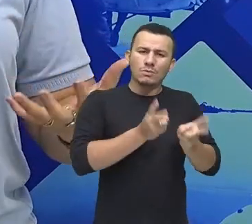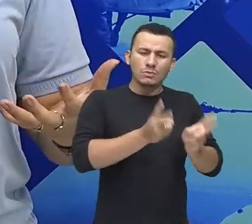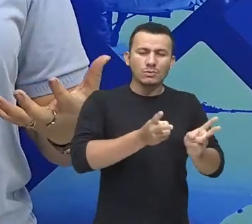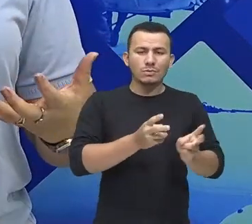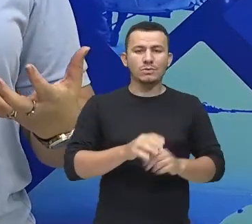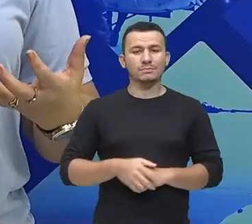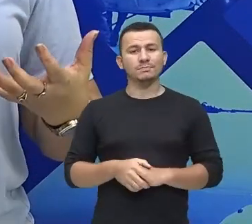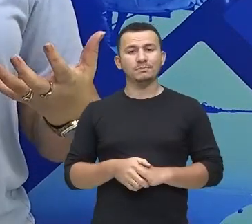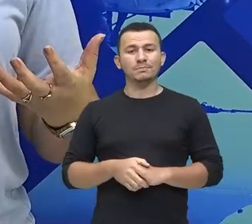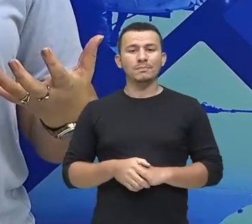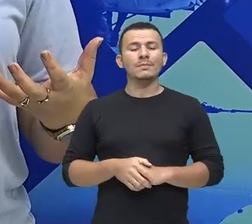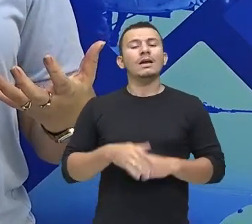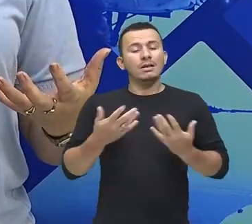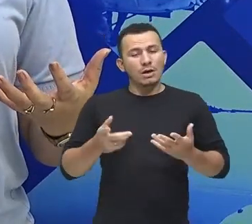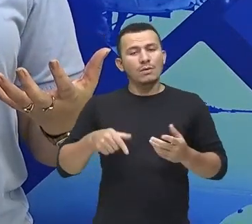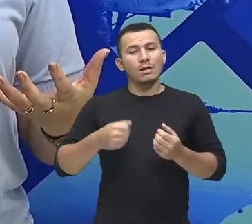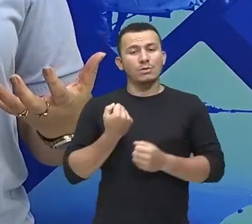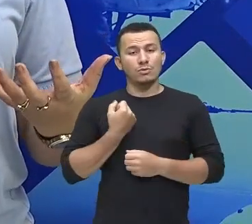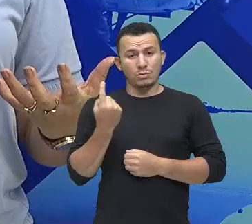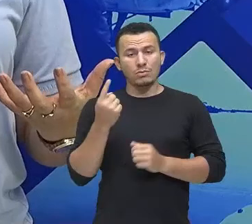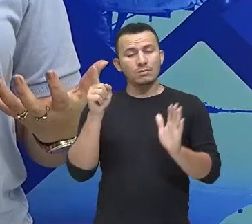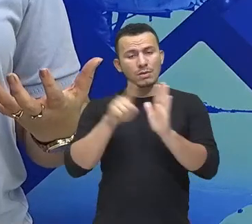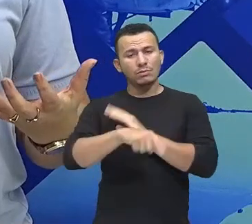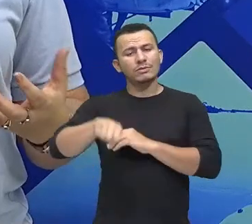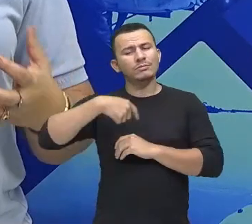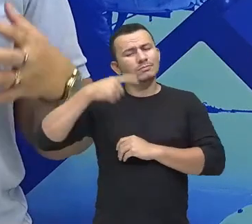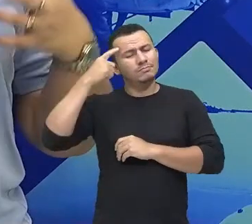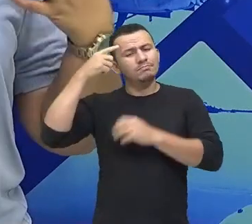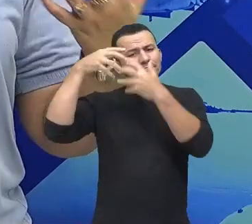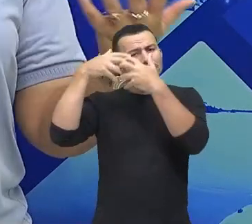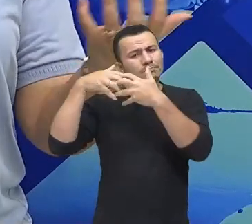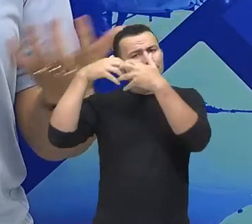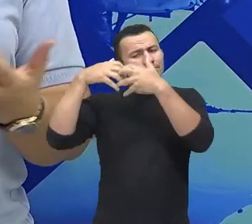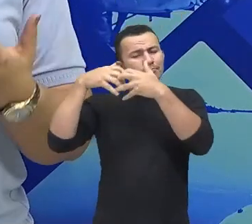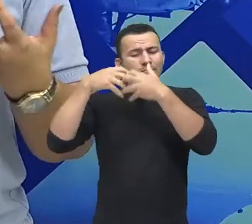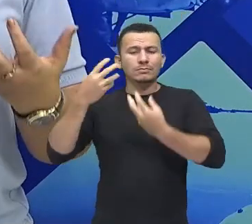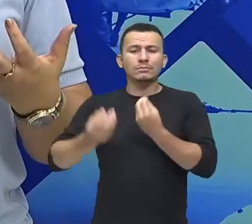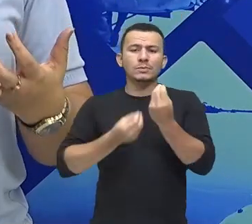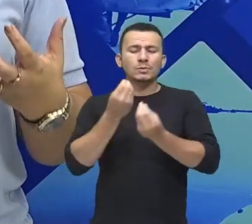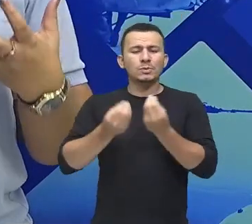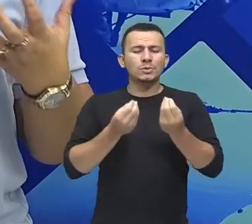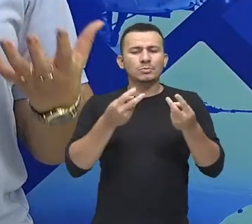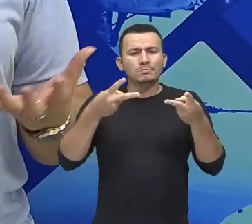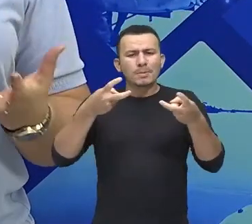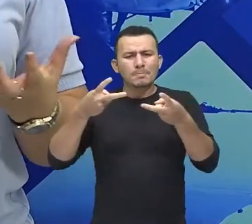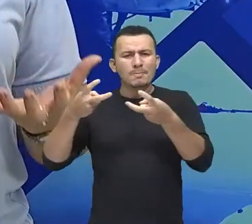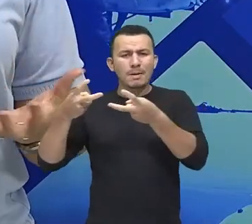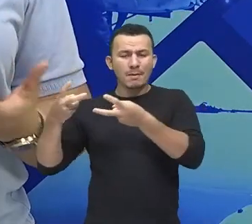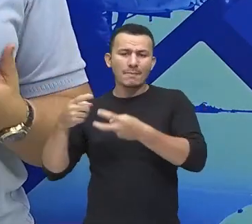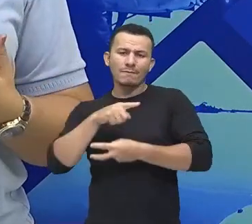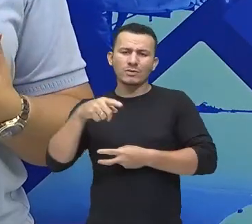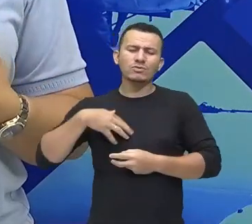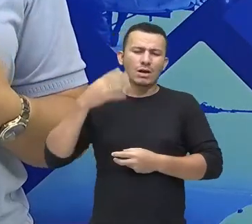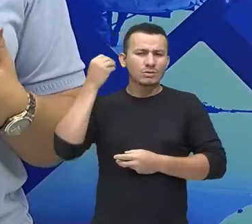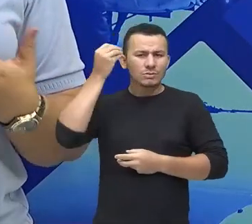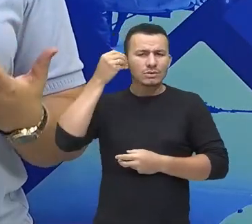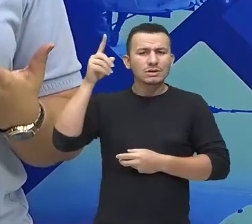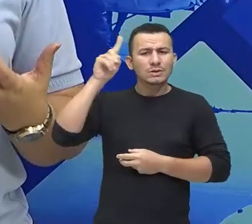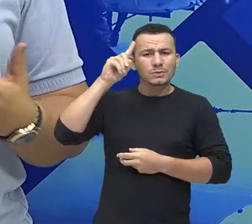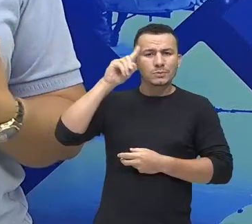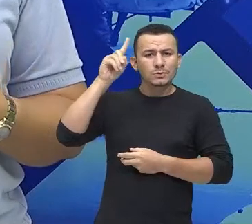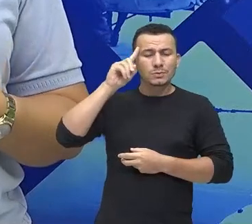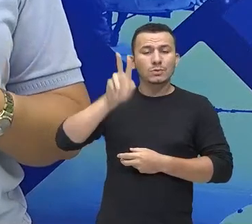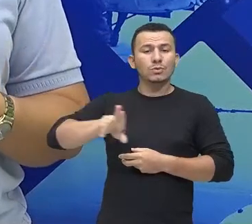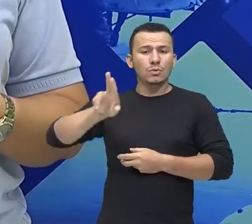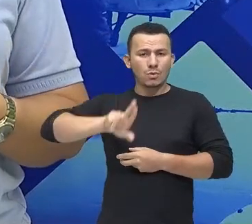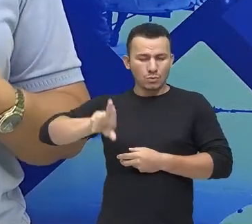exercício, pensar no que nós falamos de combustíveis fósseis, identificar os problemas que vocês já vivem aí no dia a dia com o